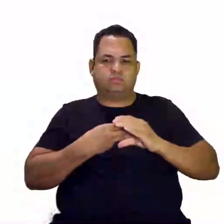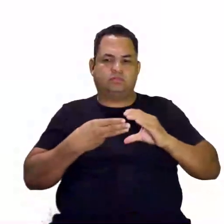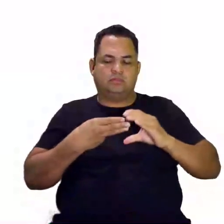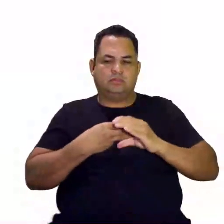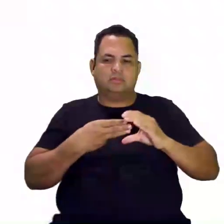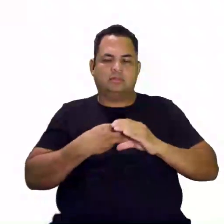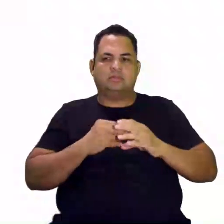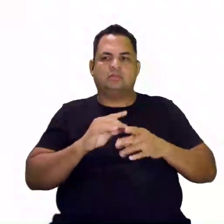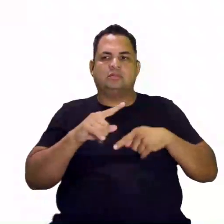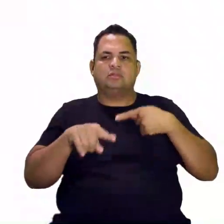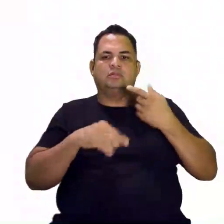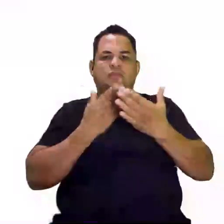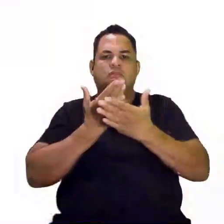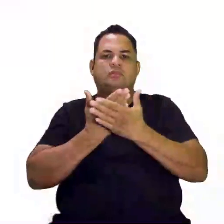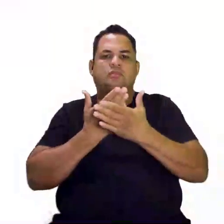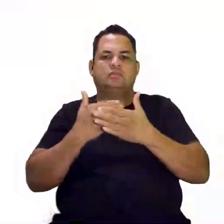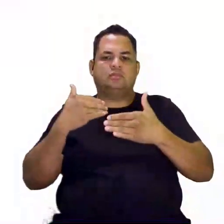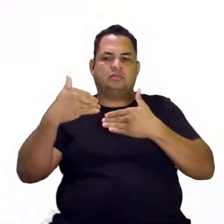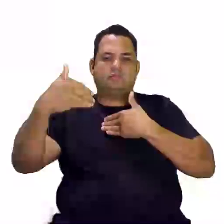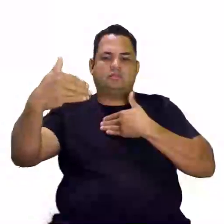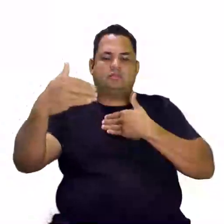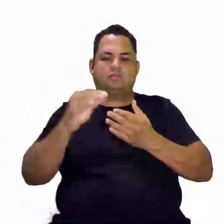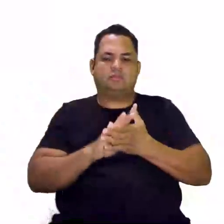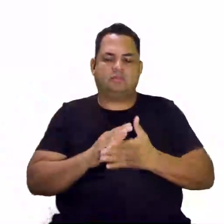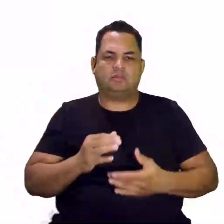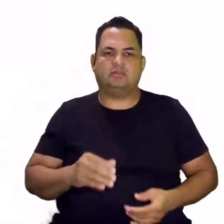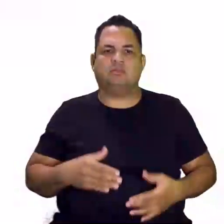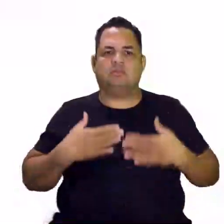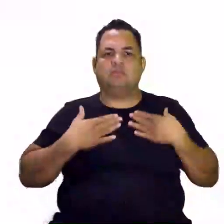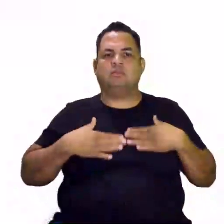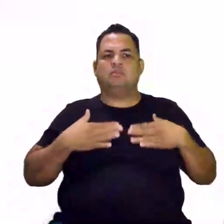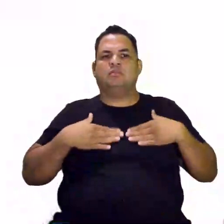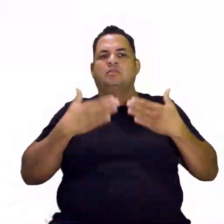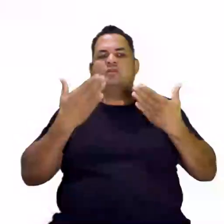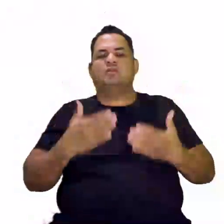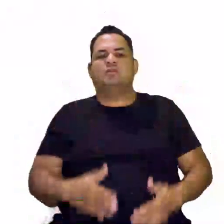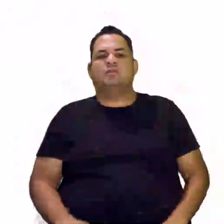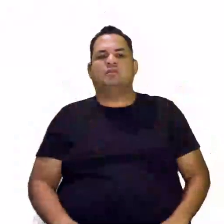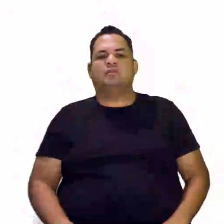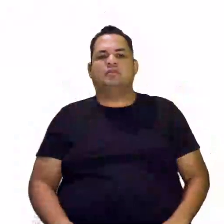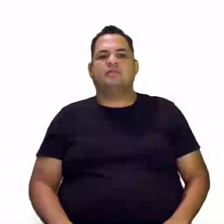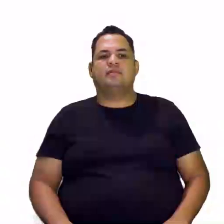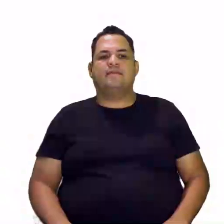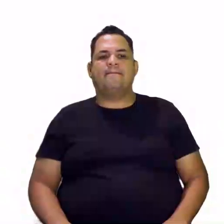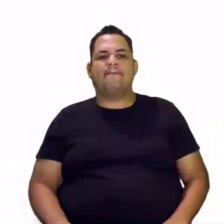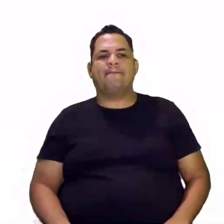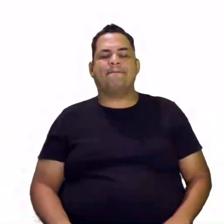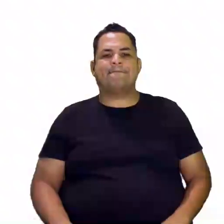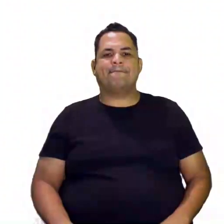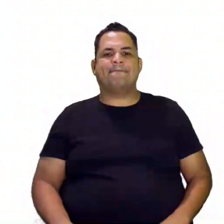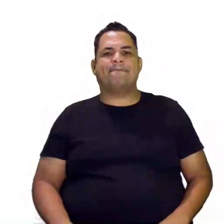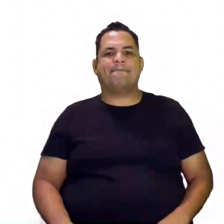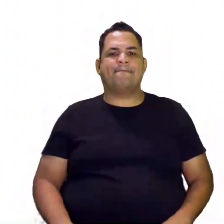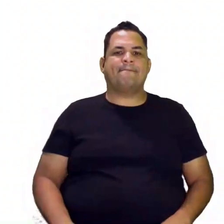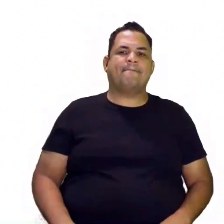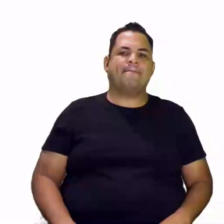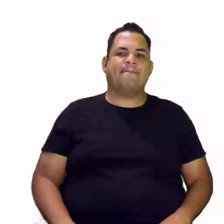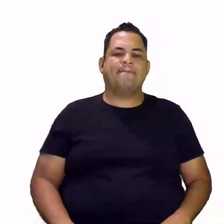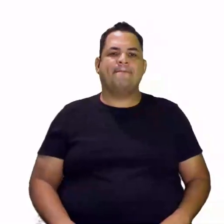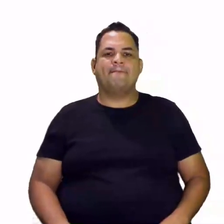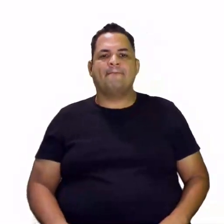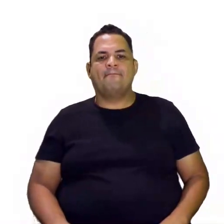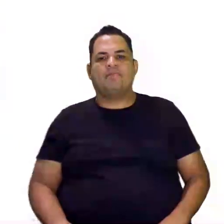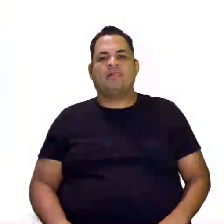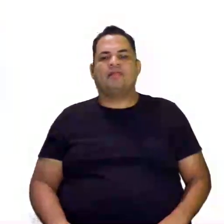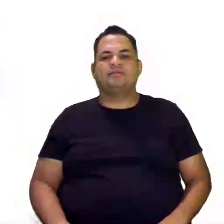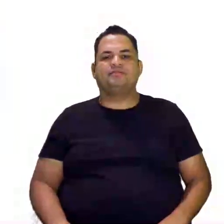bom? Mas a gente vai ver isso mais pra frente também. Tudo bem? Tranquilo? Então vamos seguindo. E aí vem sempre uma